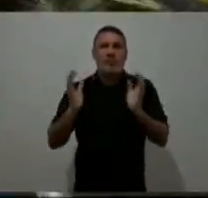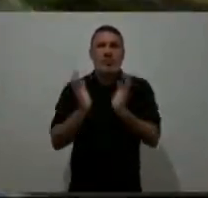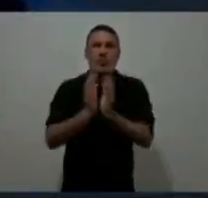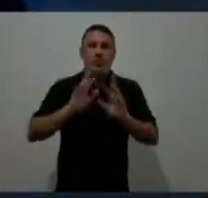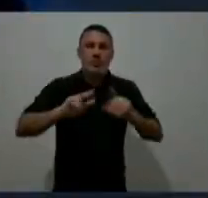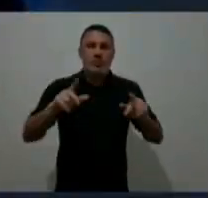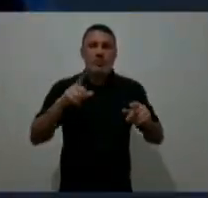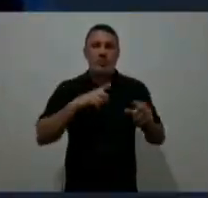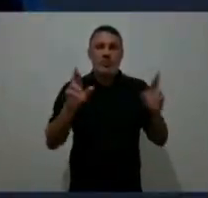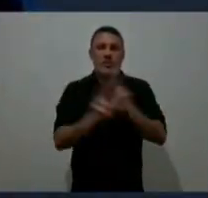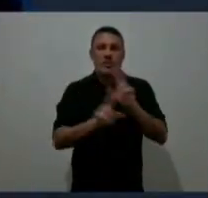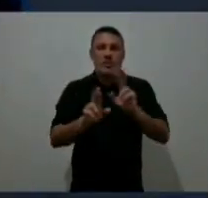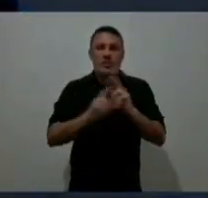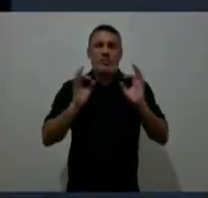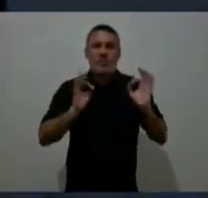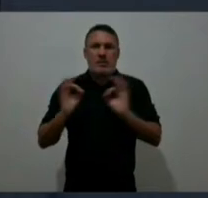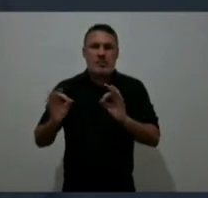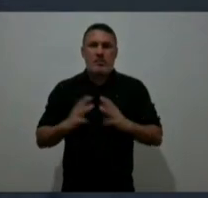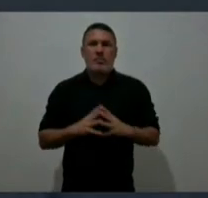humana.